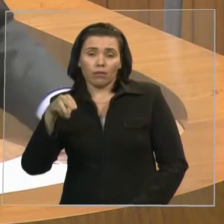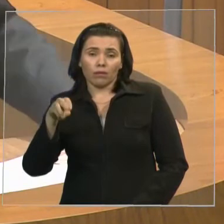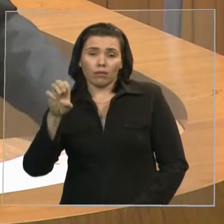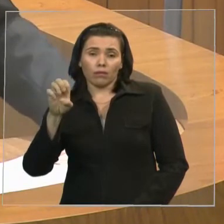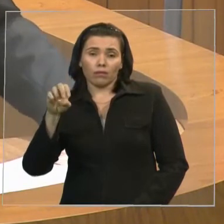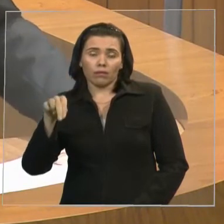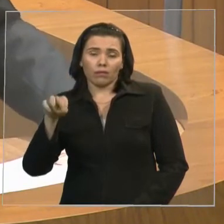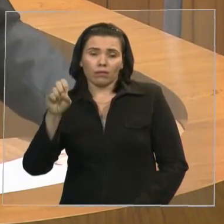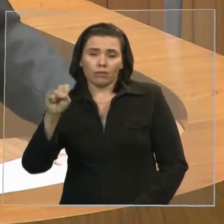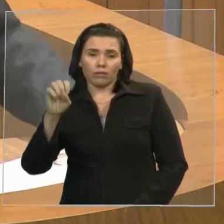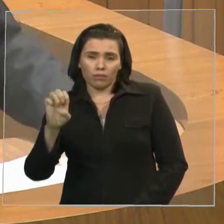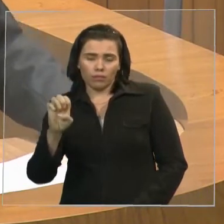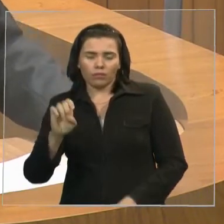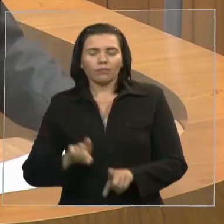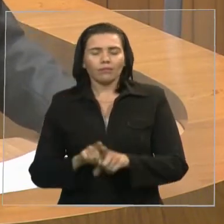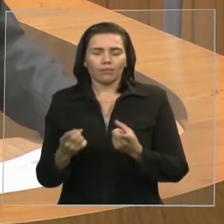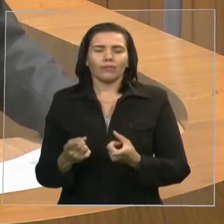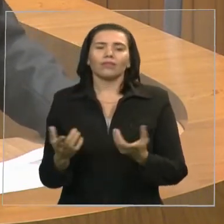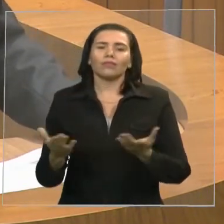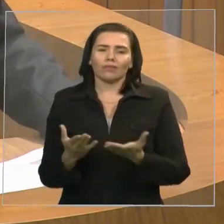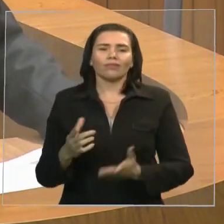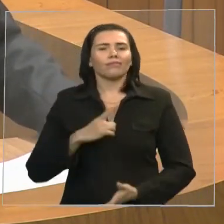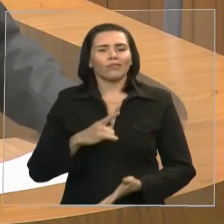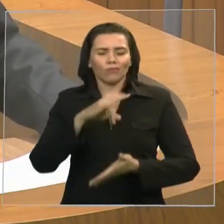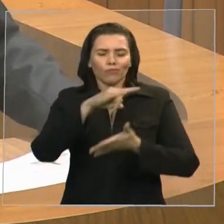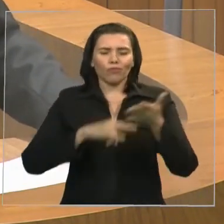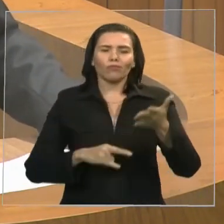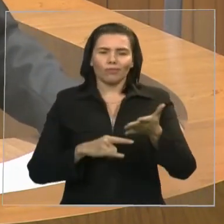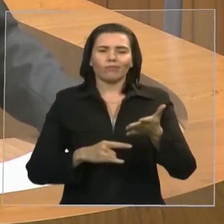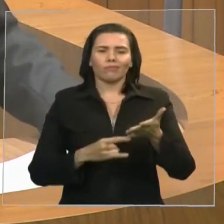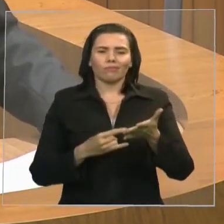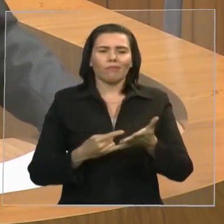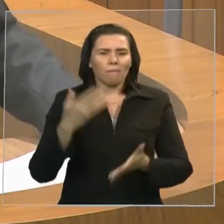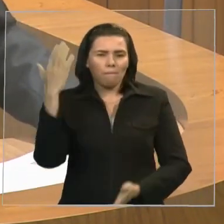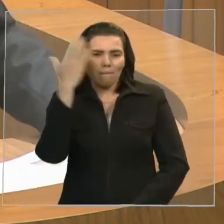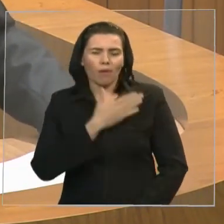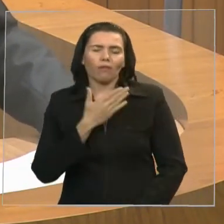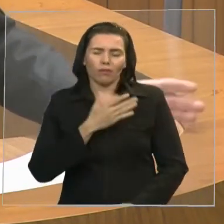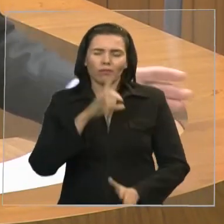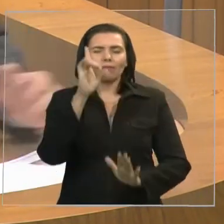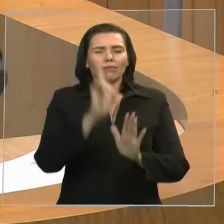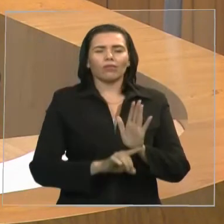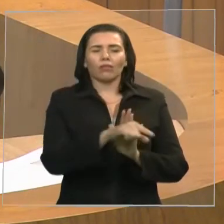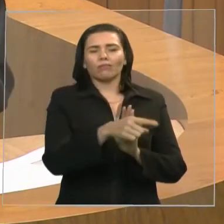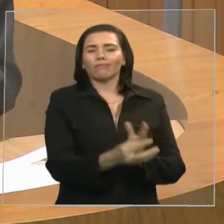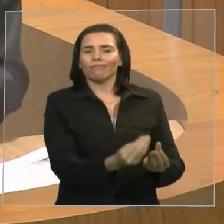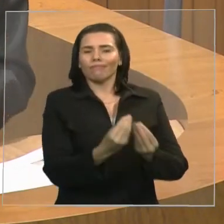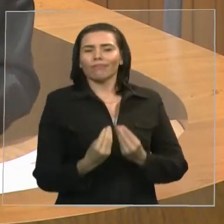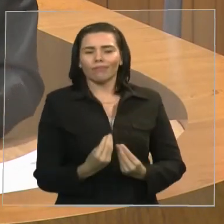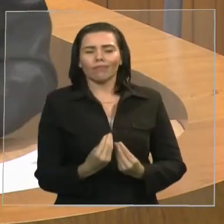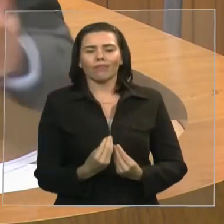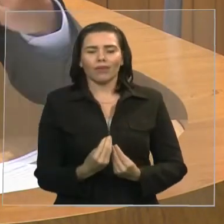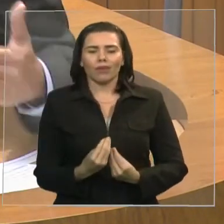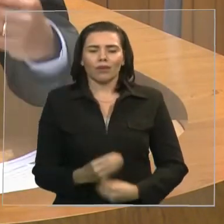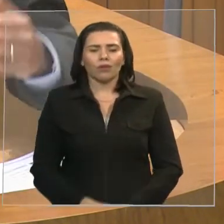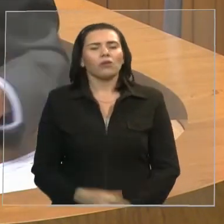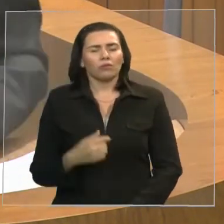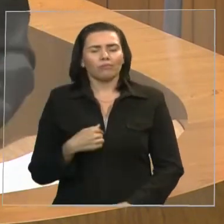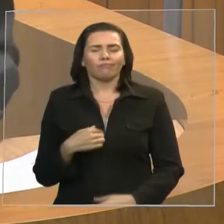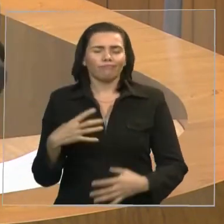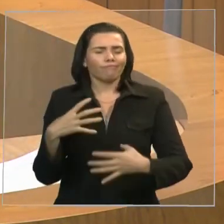só agradecer aquele município, aos vereadores com assento naquela casa, por esta